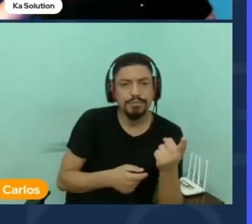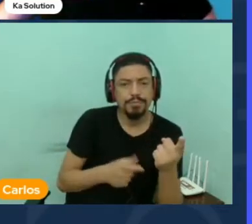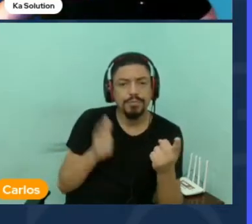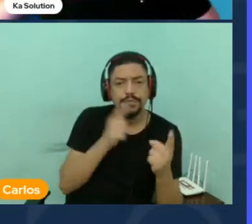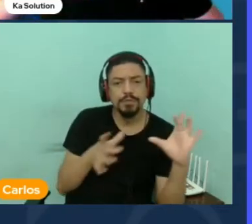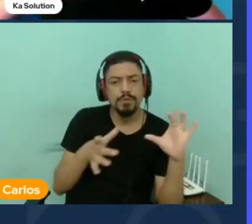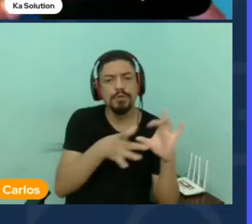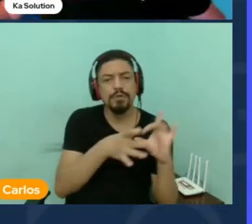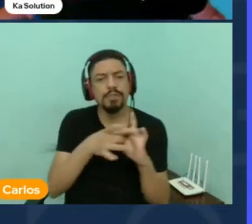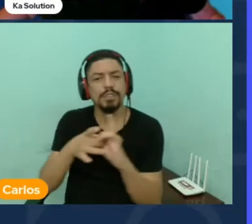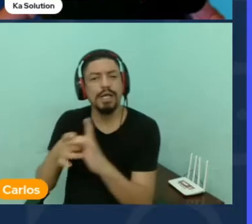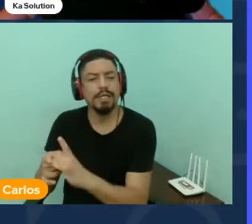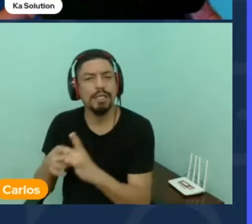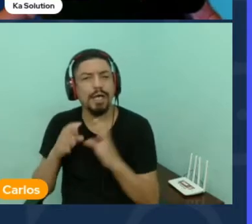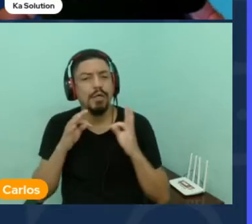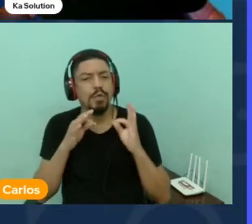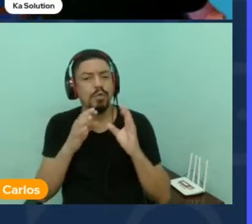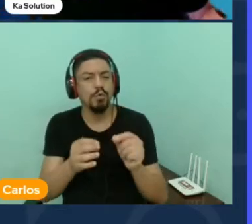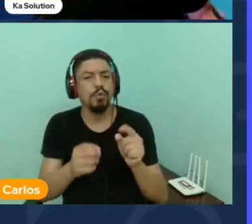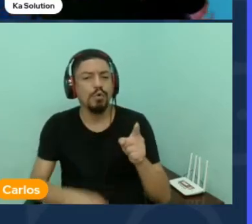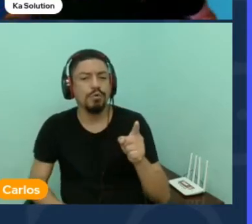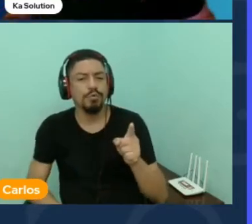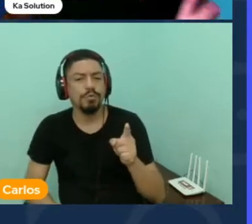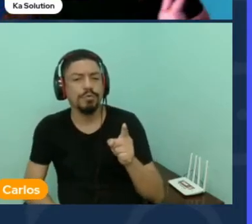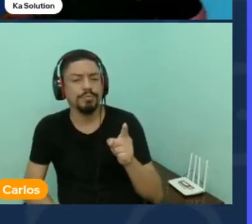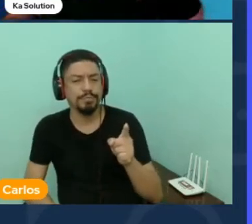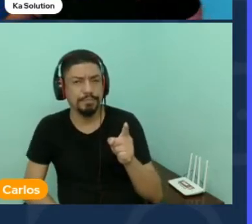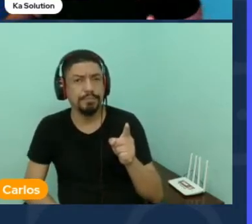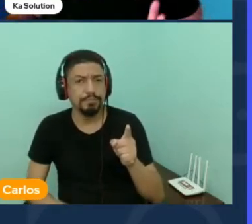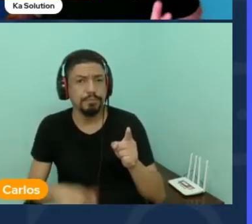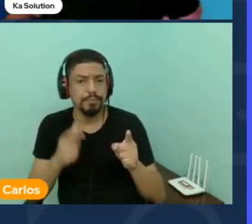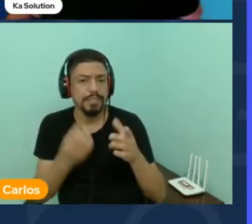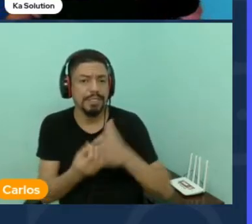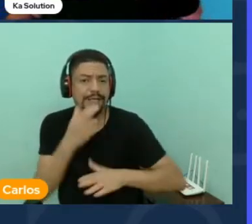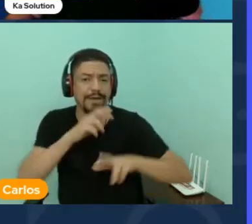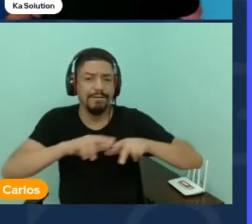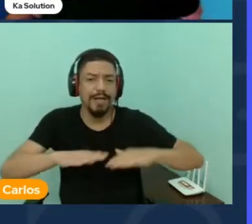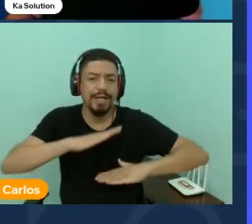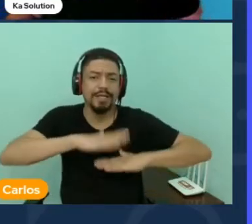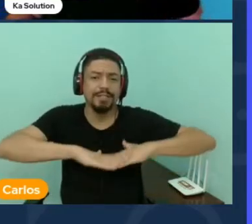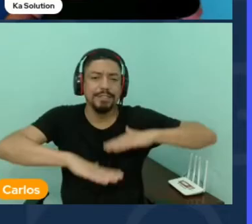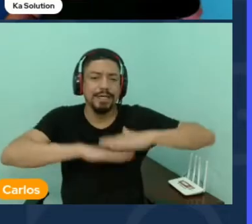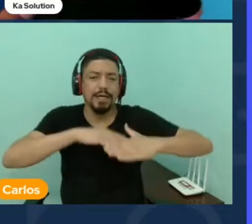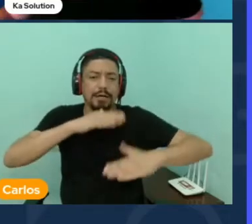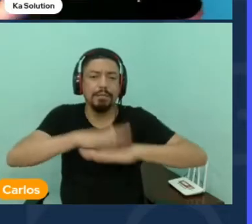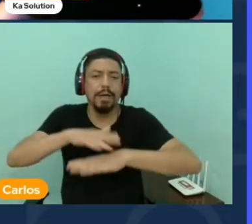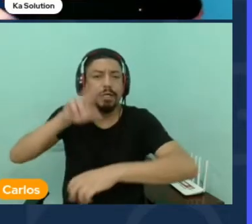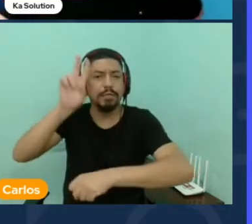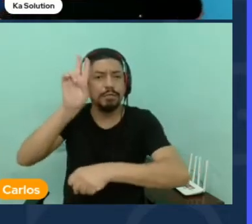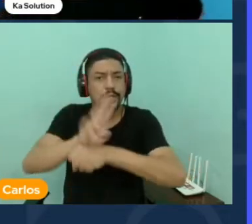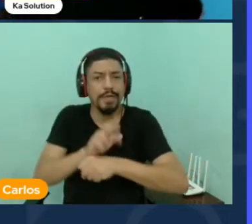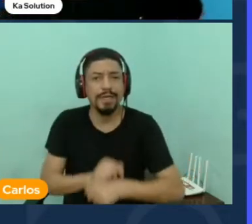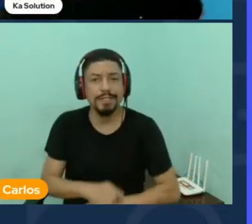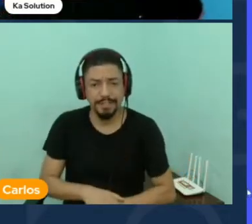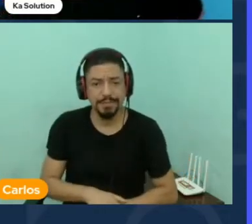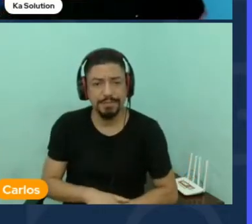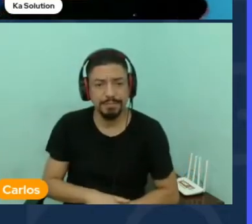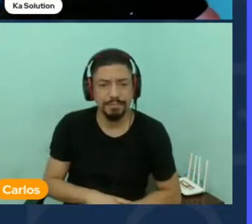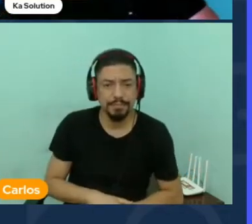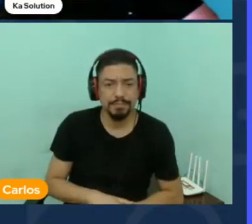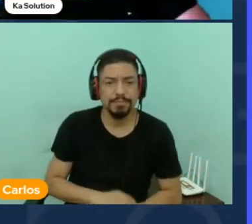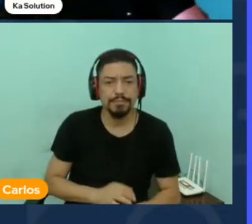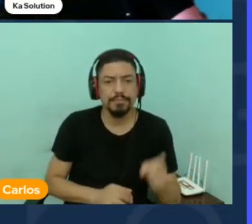esses serviços e criar ali várias camadas de defesa. De forma que chegou